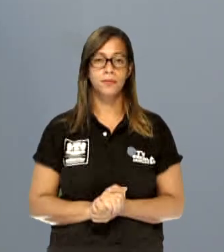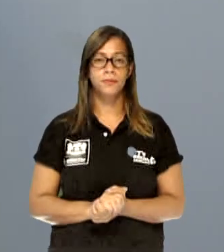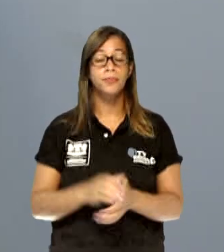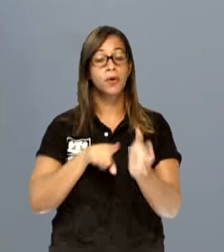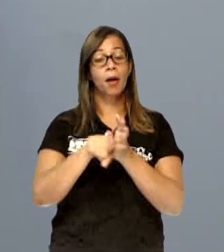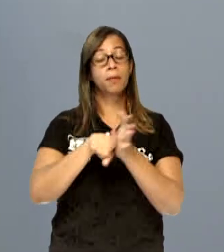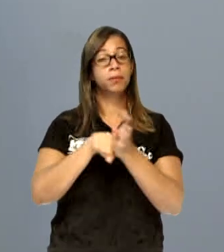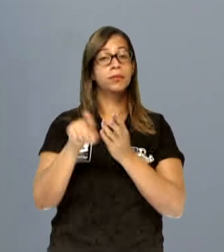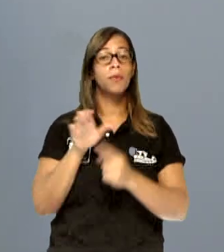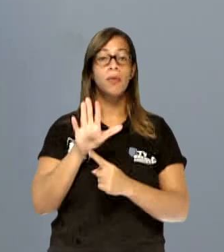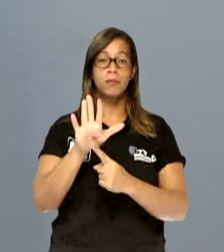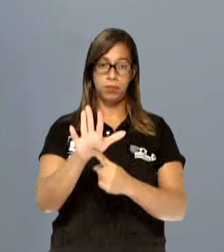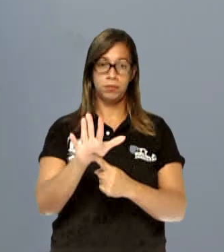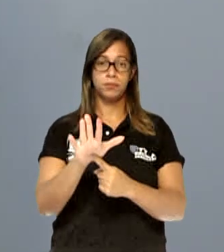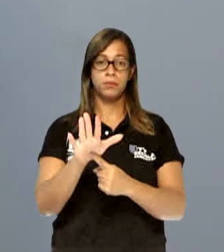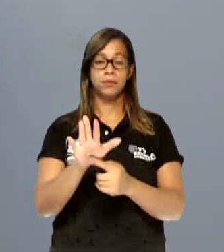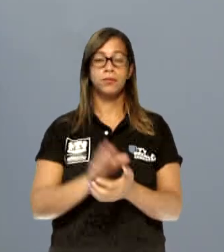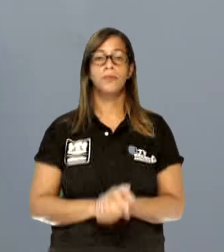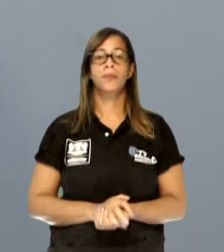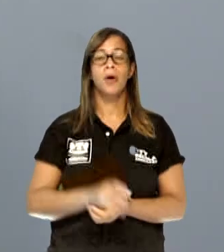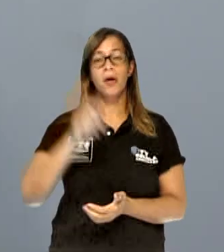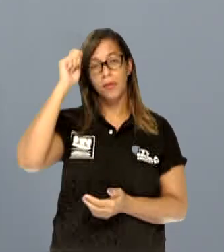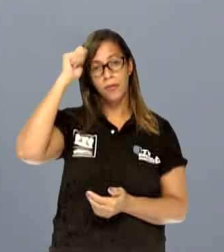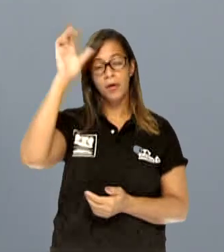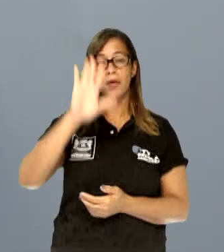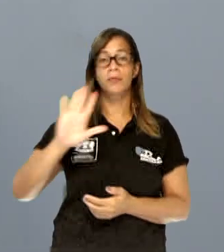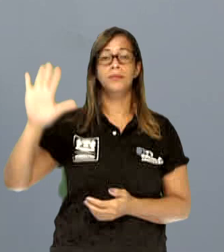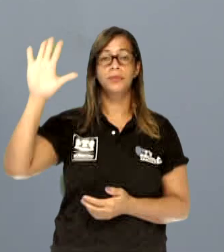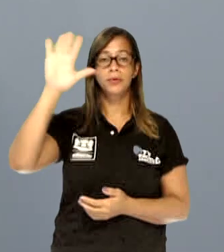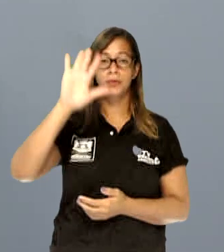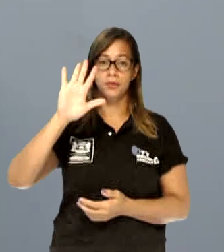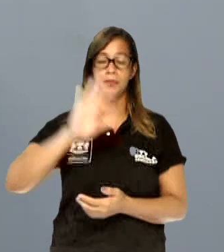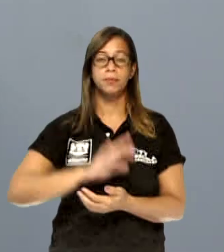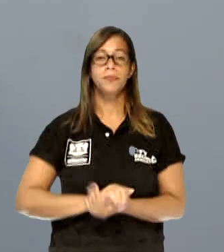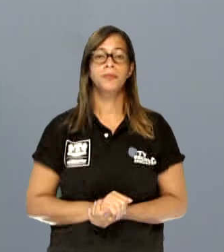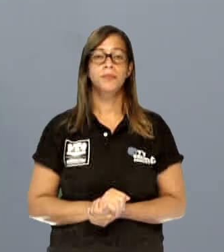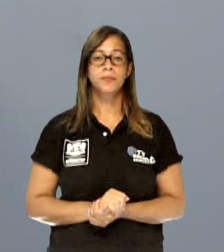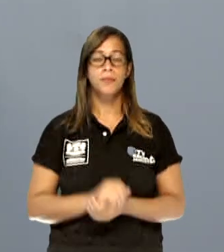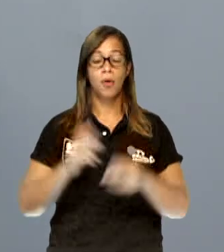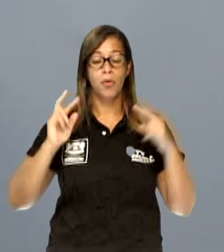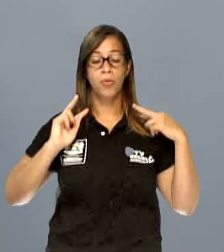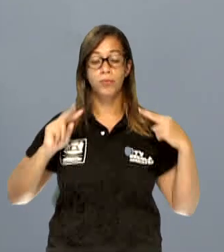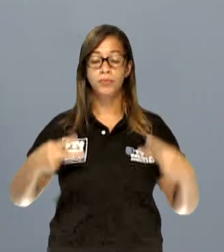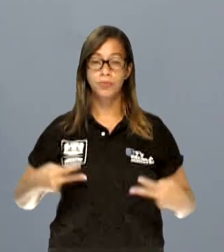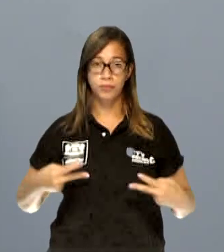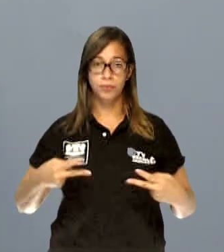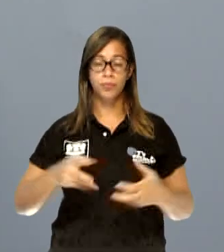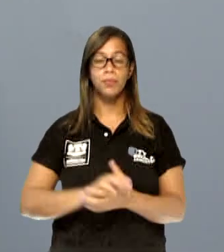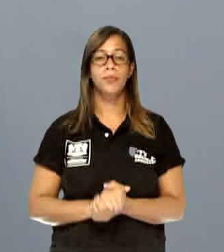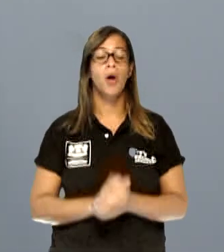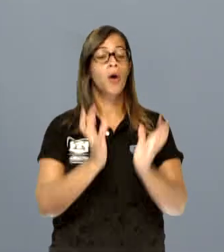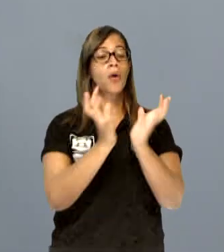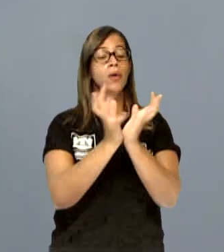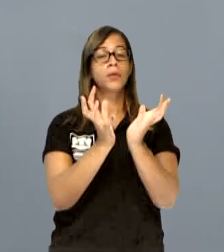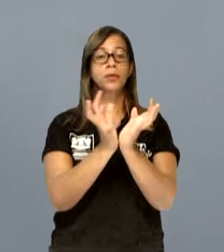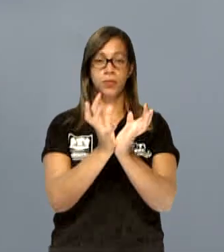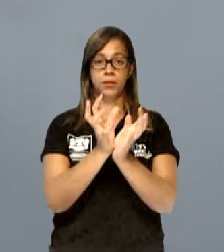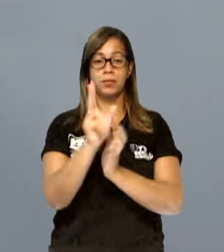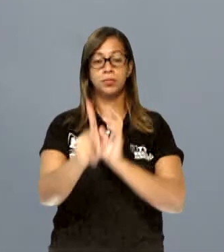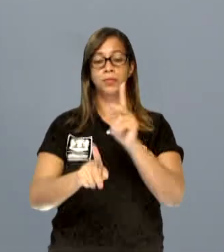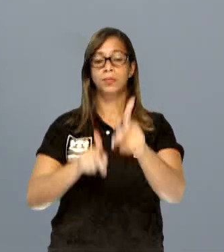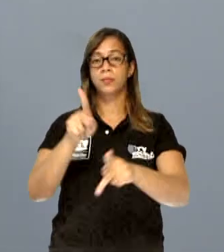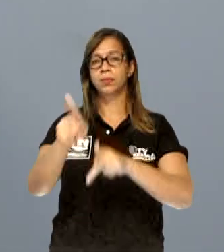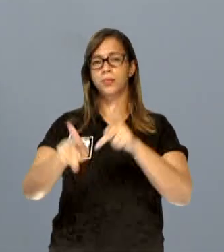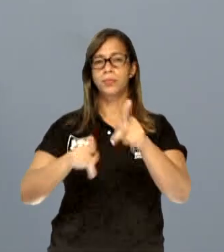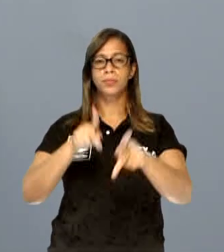origem africana dos ancestrais do ser humano moderno. Os grupos humanos que povoaram a